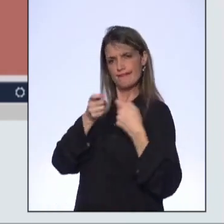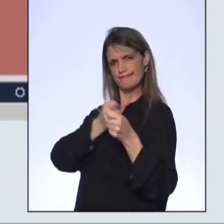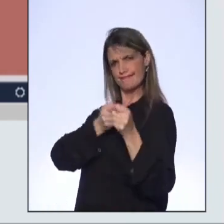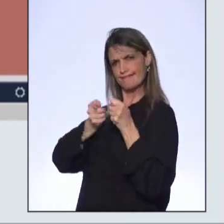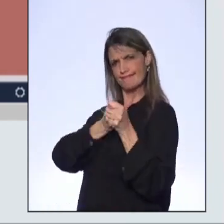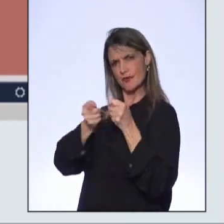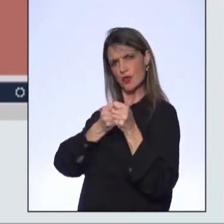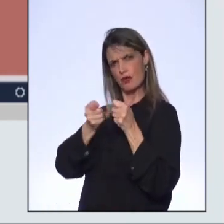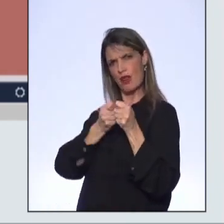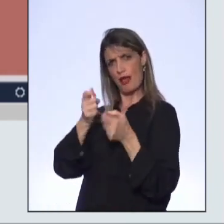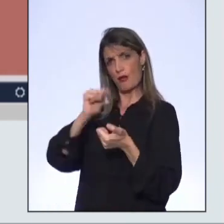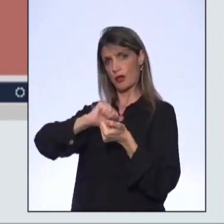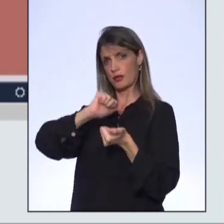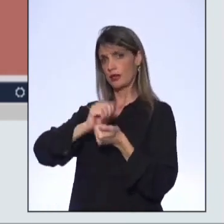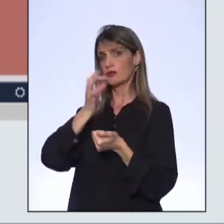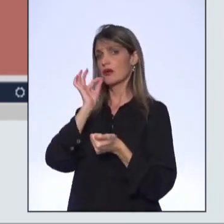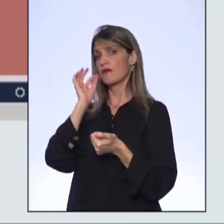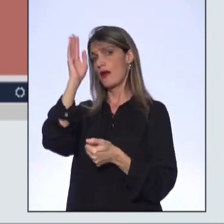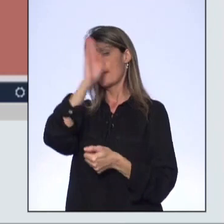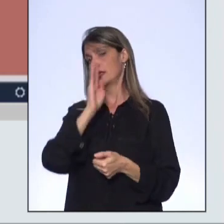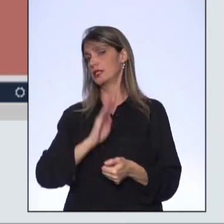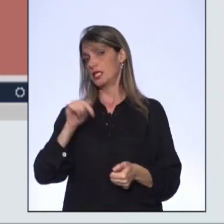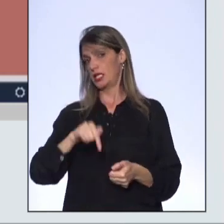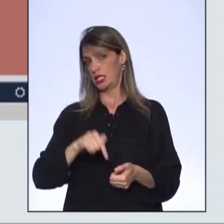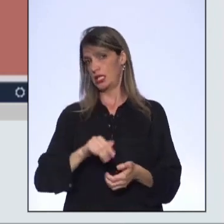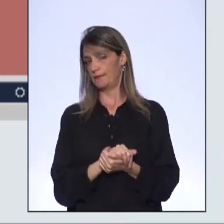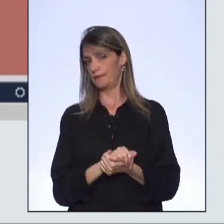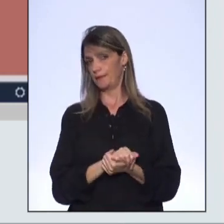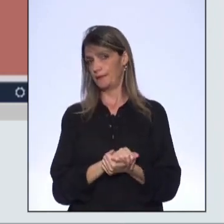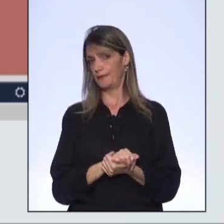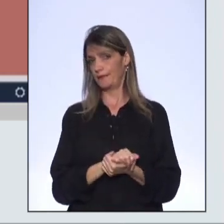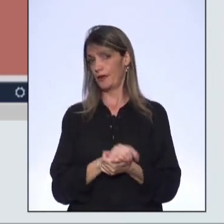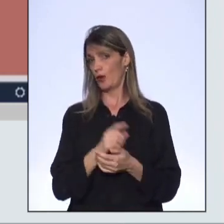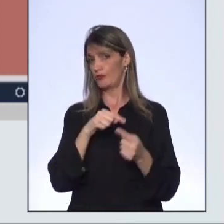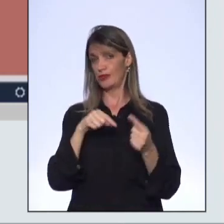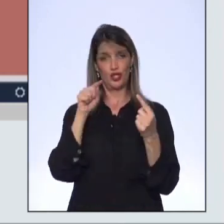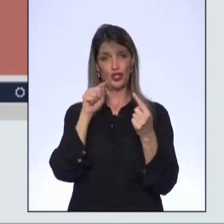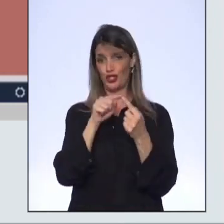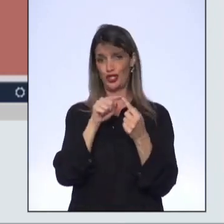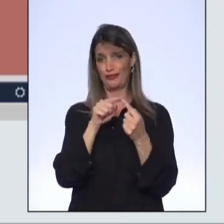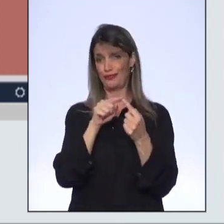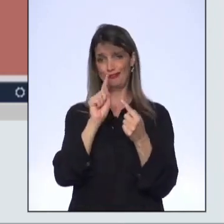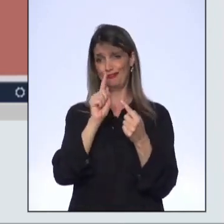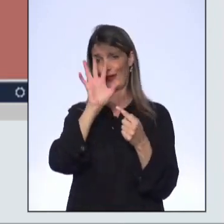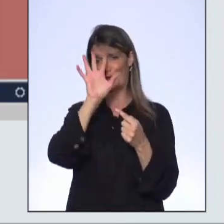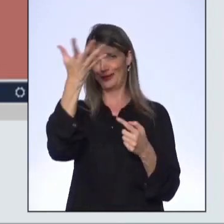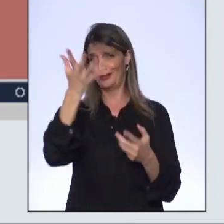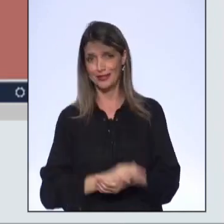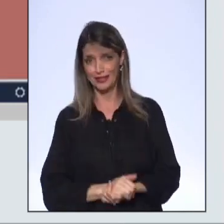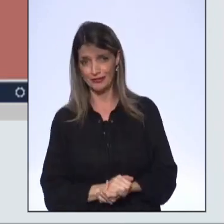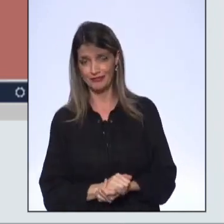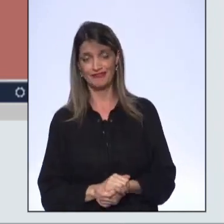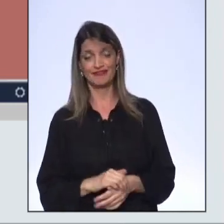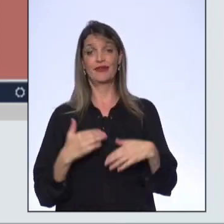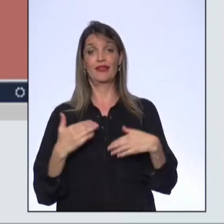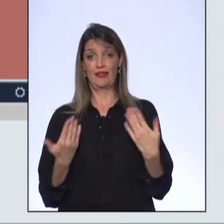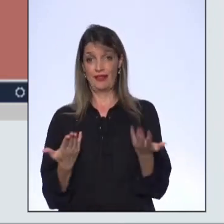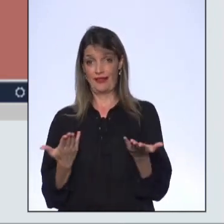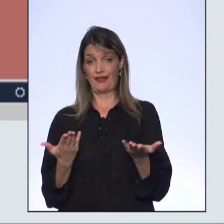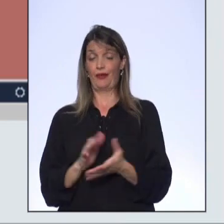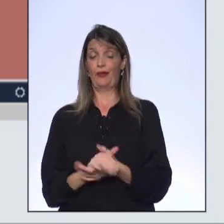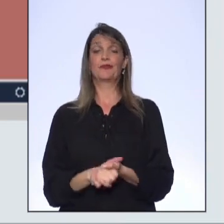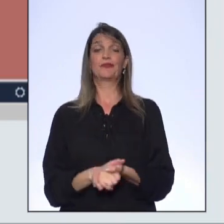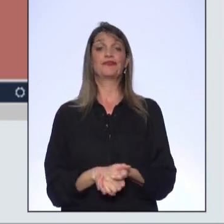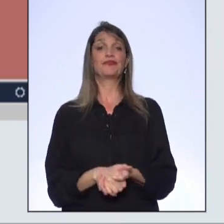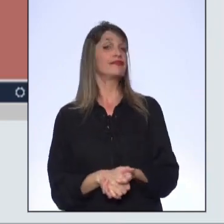e o preço do café brasileiro, outro objetivo que também não foi alcançado. Então, finalizando essa